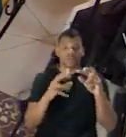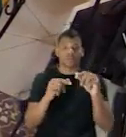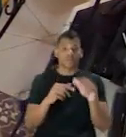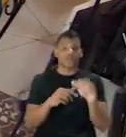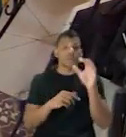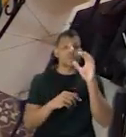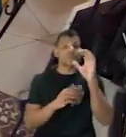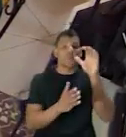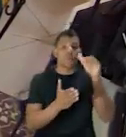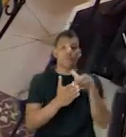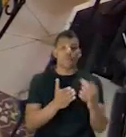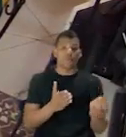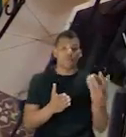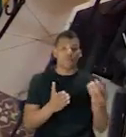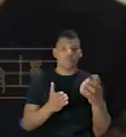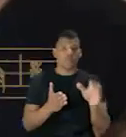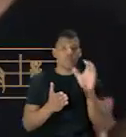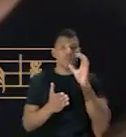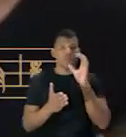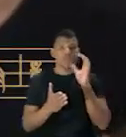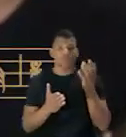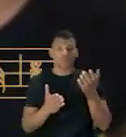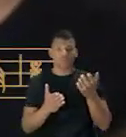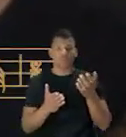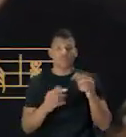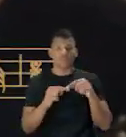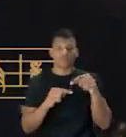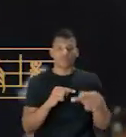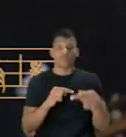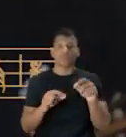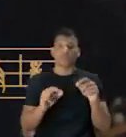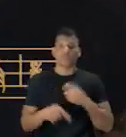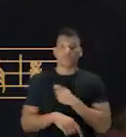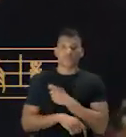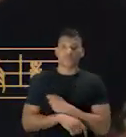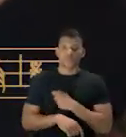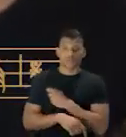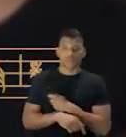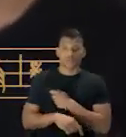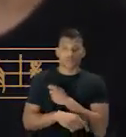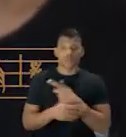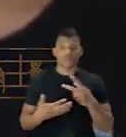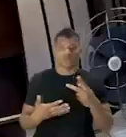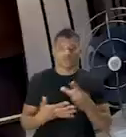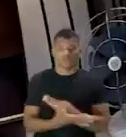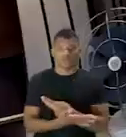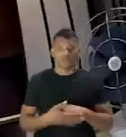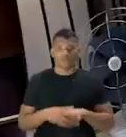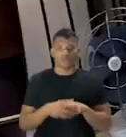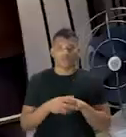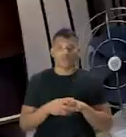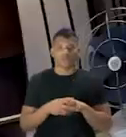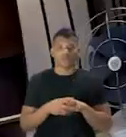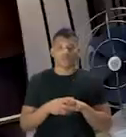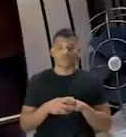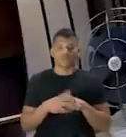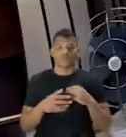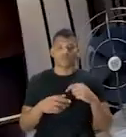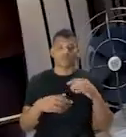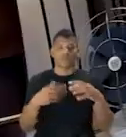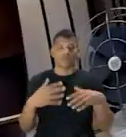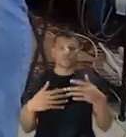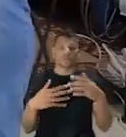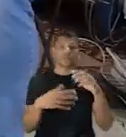a saideira depois que a saudade desfilar. Só